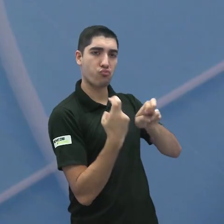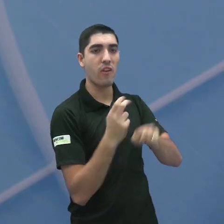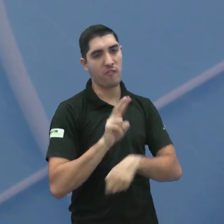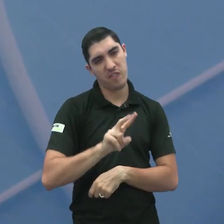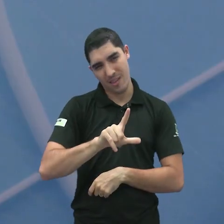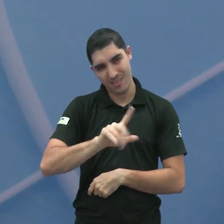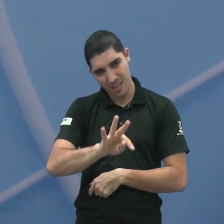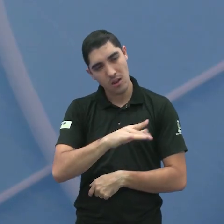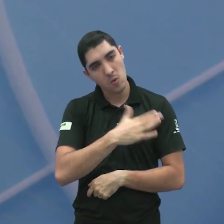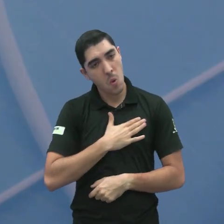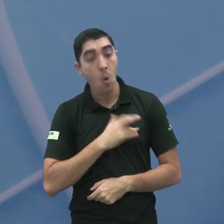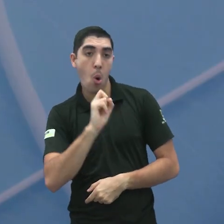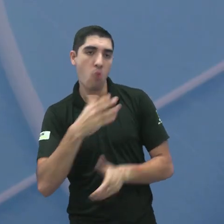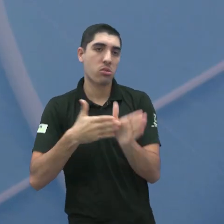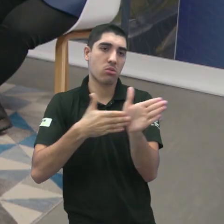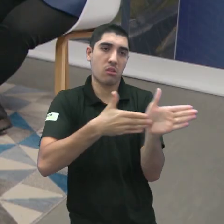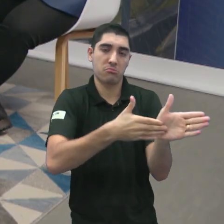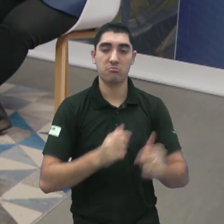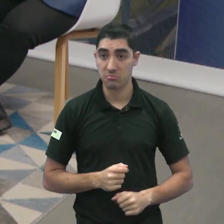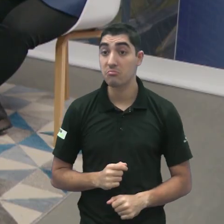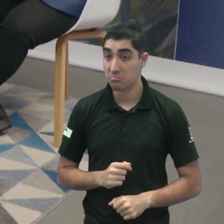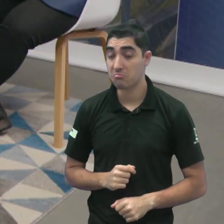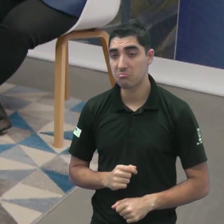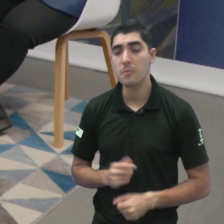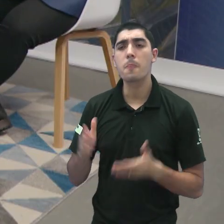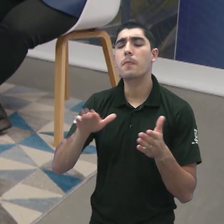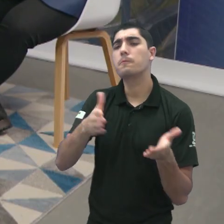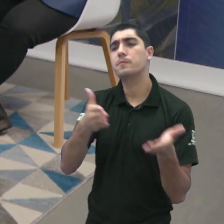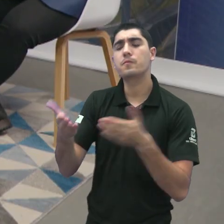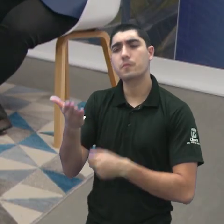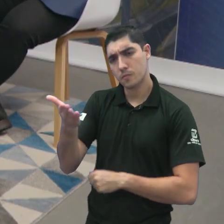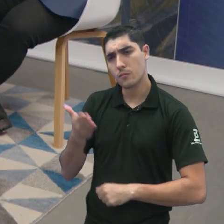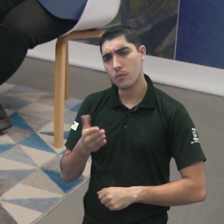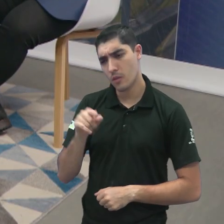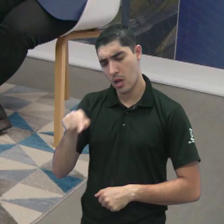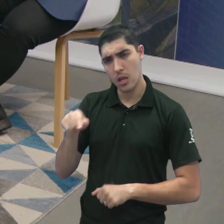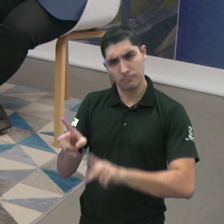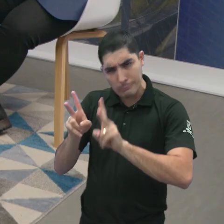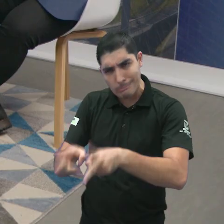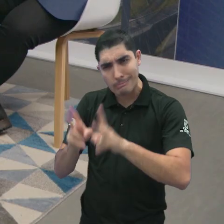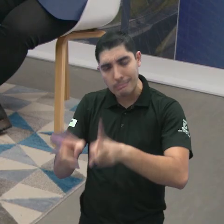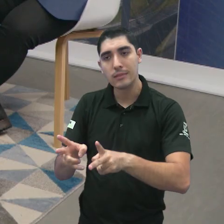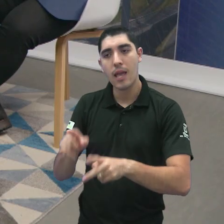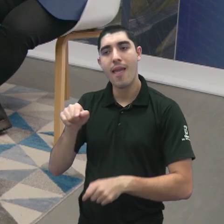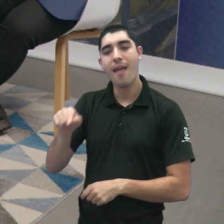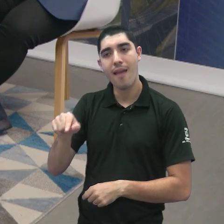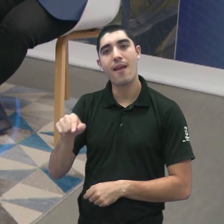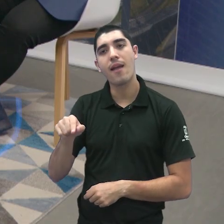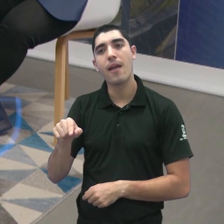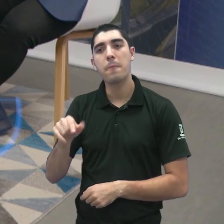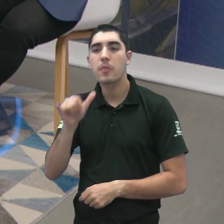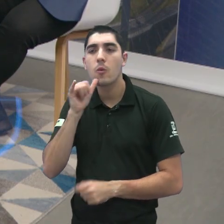VLT, um metrô ou um trem de superfície. Ô Bernardo, na questão, né, de manter as rodovias, como manter, né, em